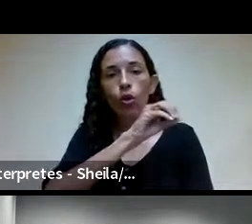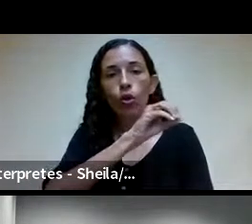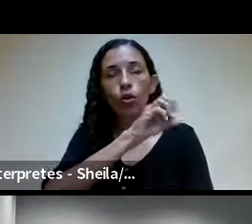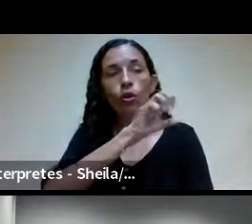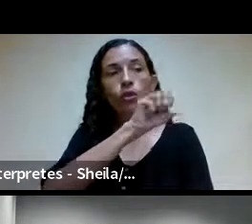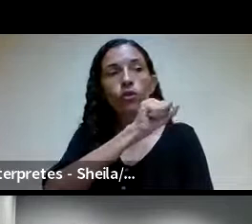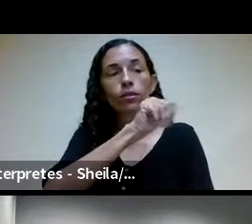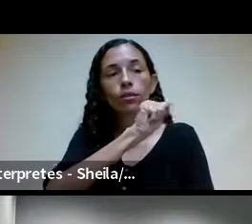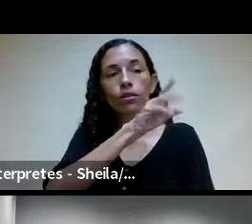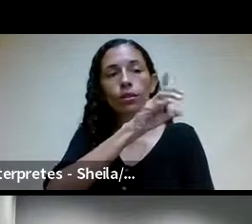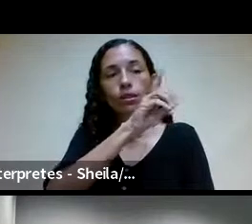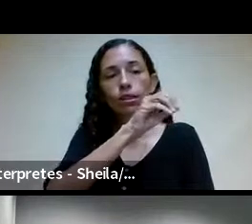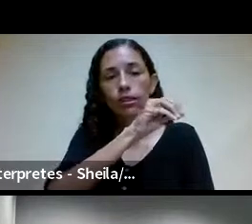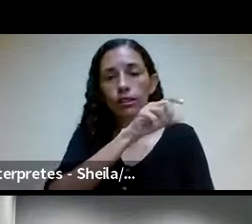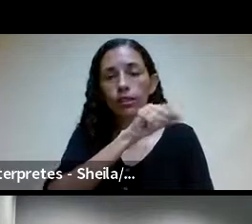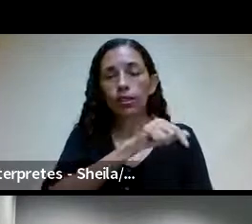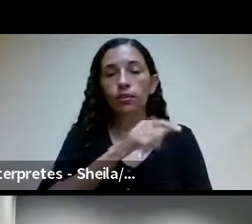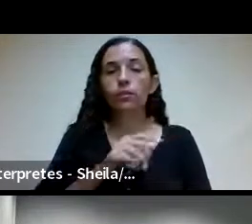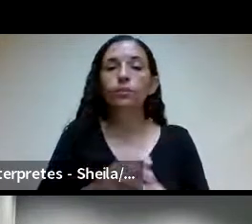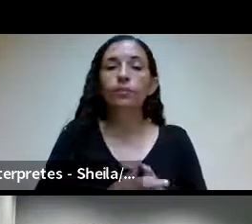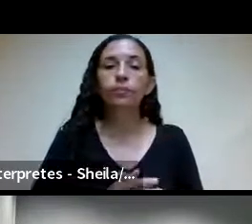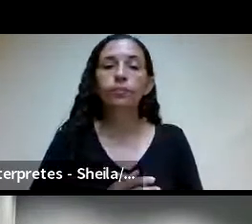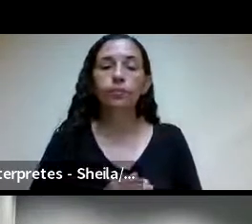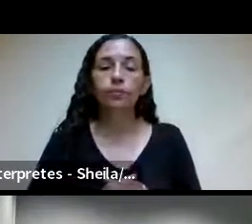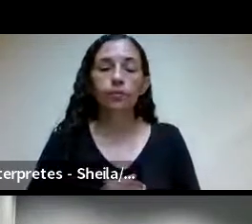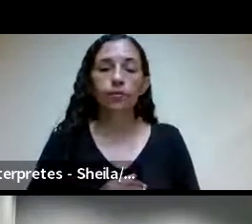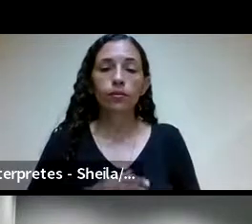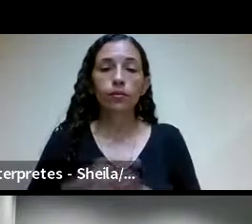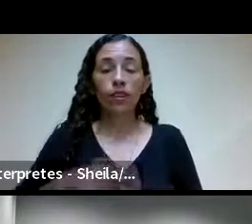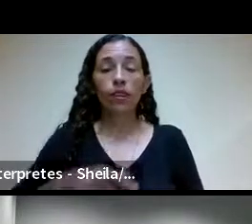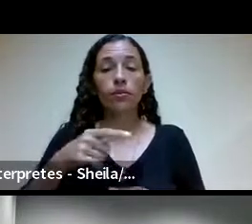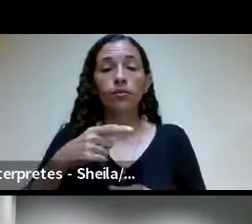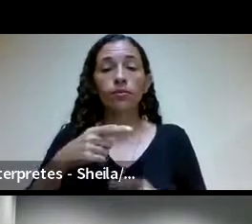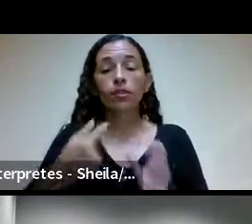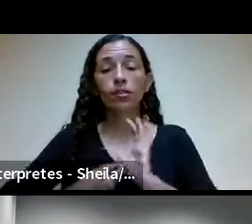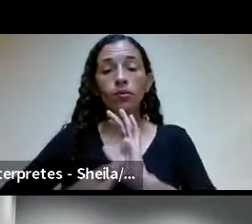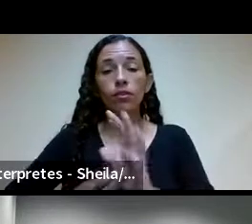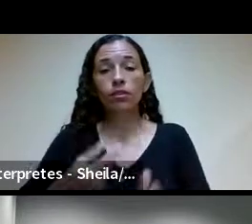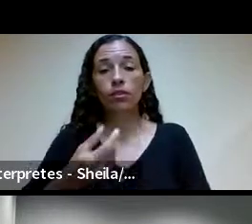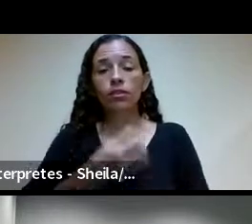decisão transitada em julgado na representação eleitoral número